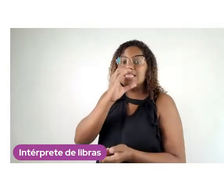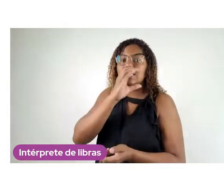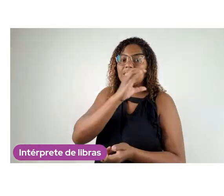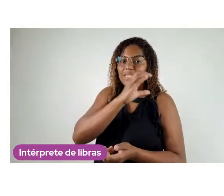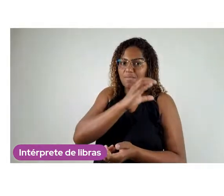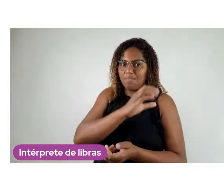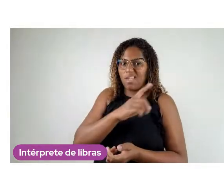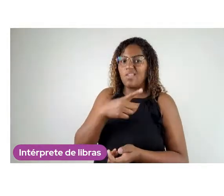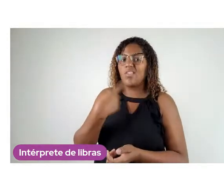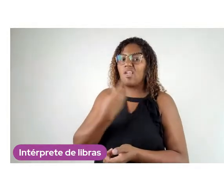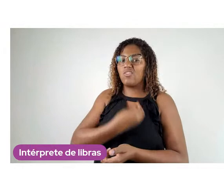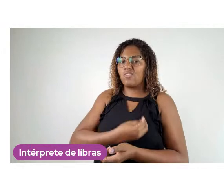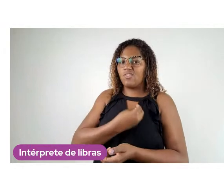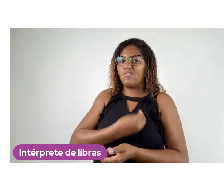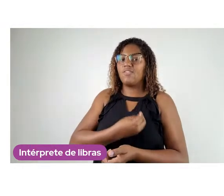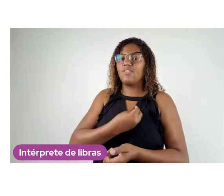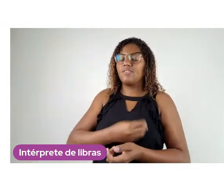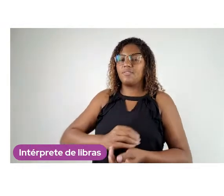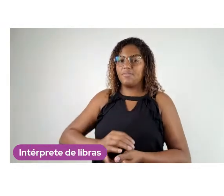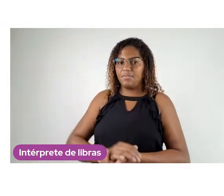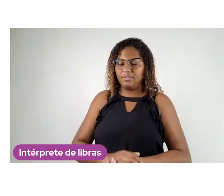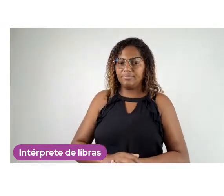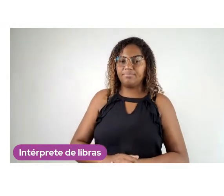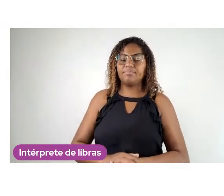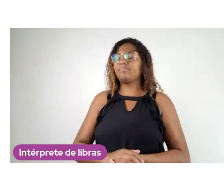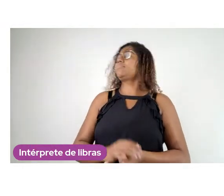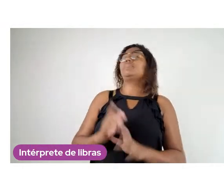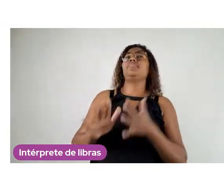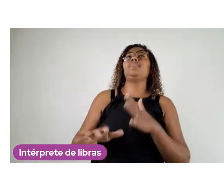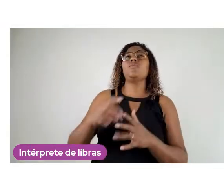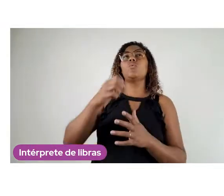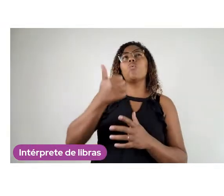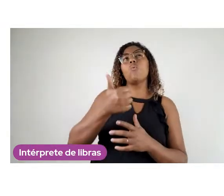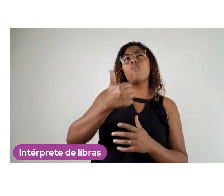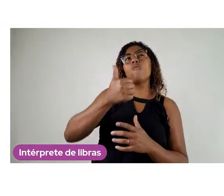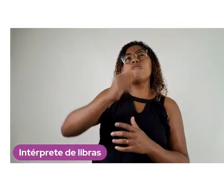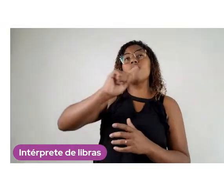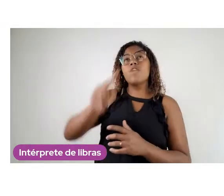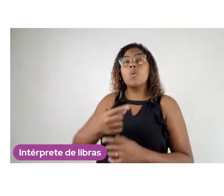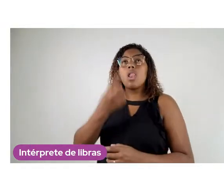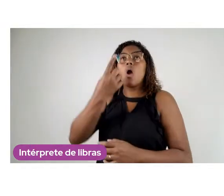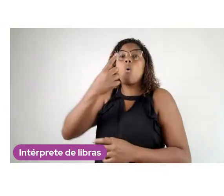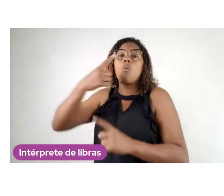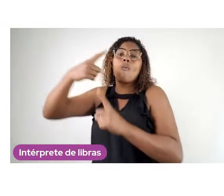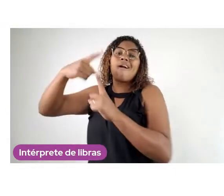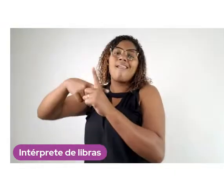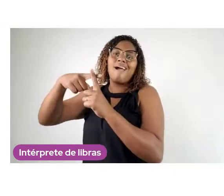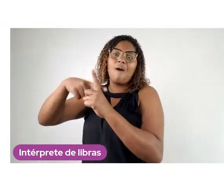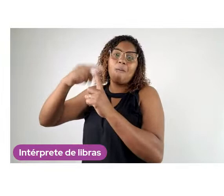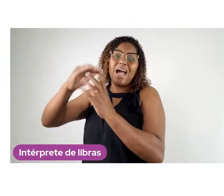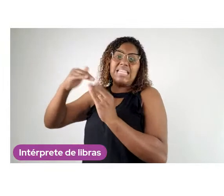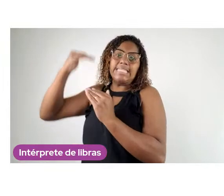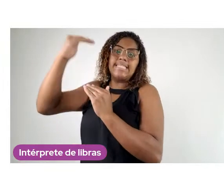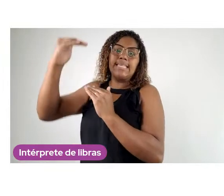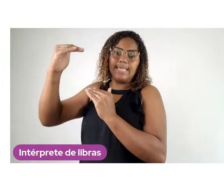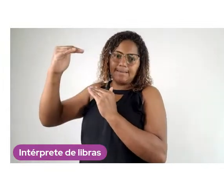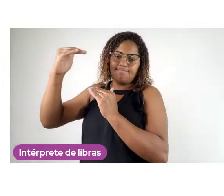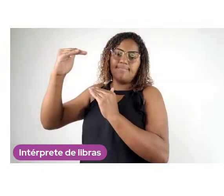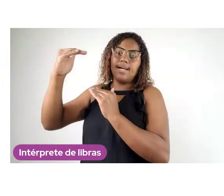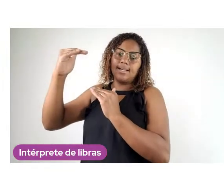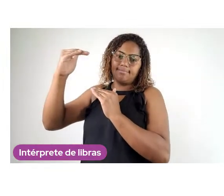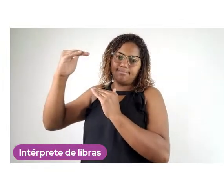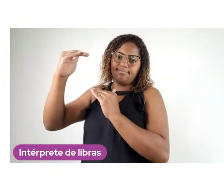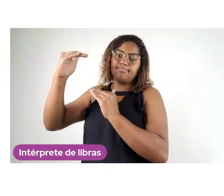hoje, a gente está em média 1,1 grau acima da média desse período histórico, que é entre 1850